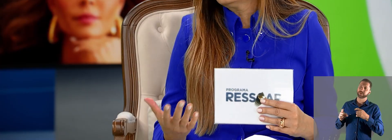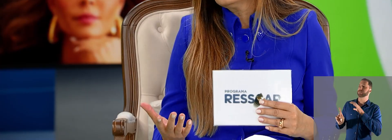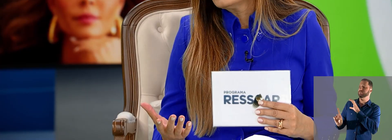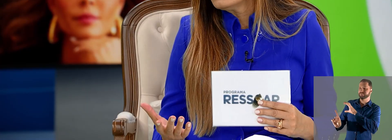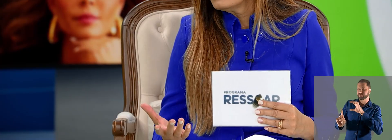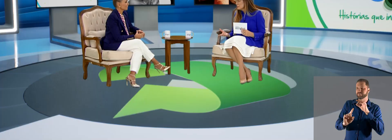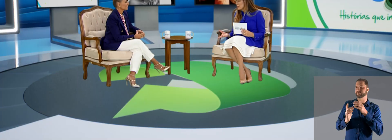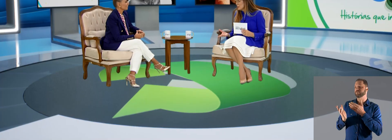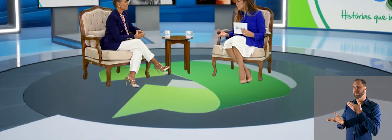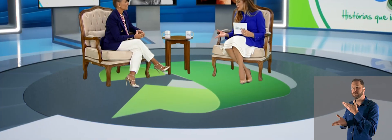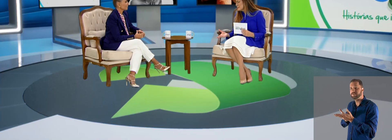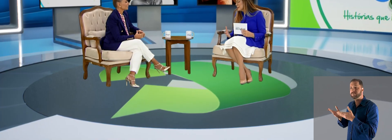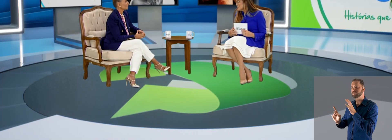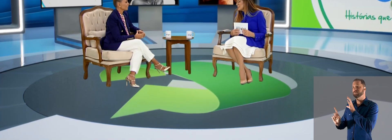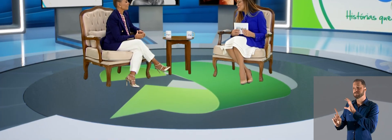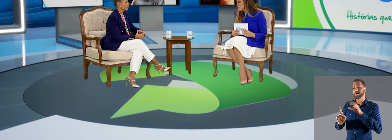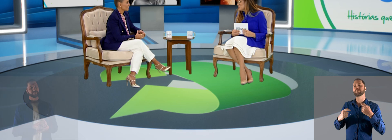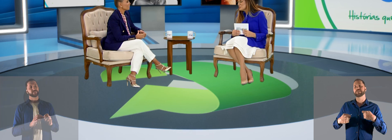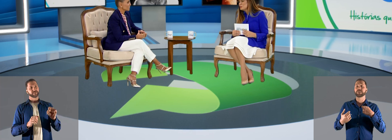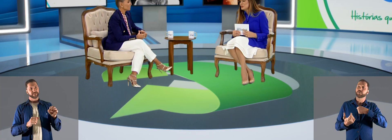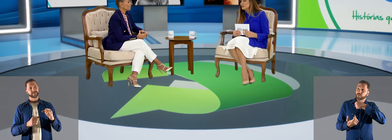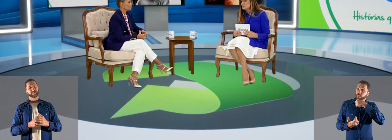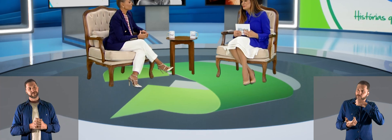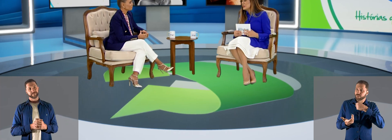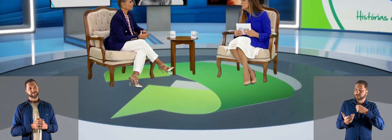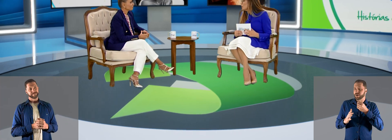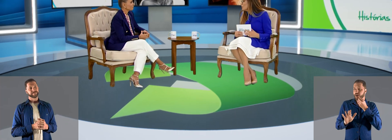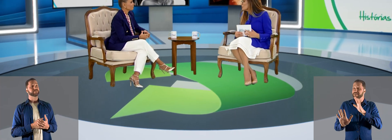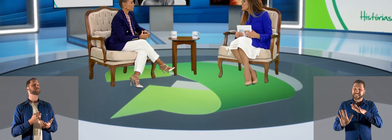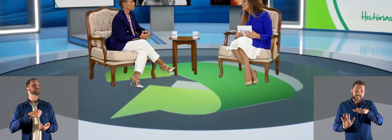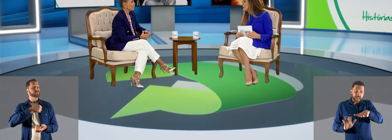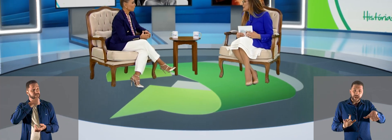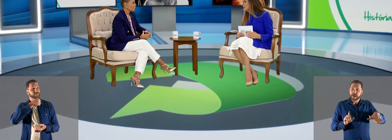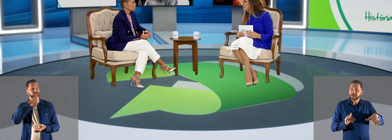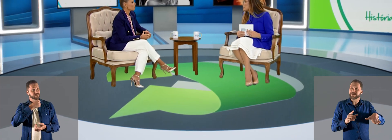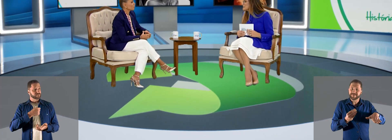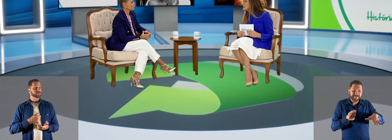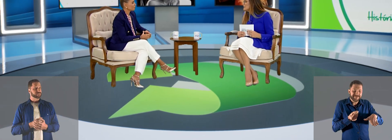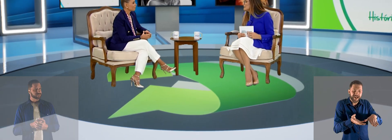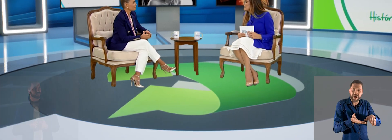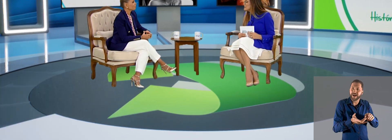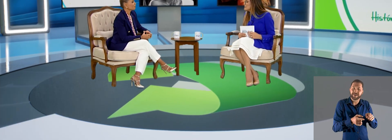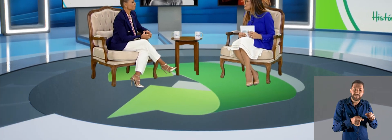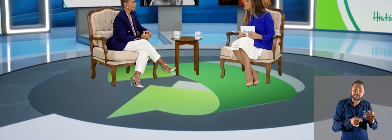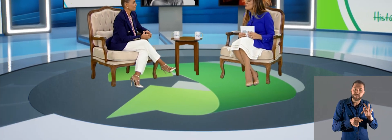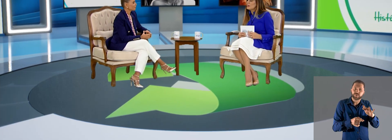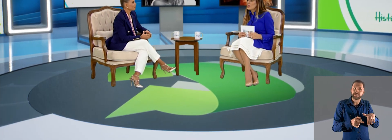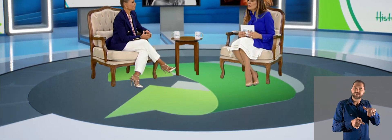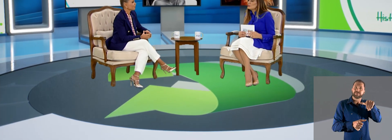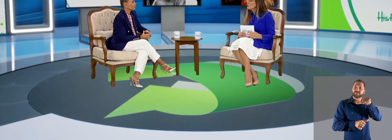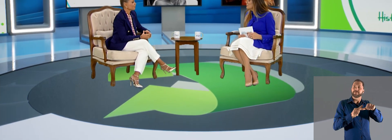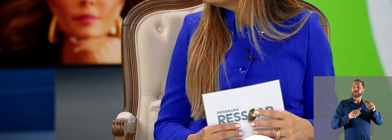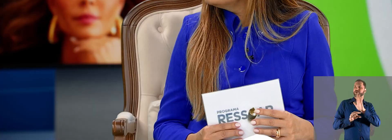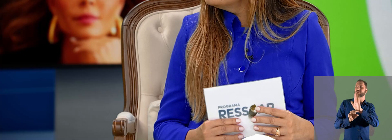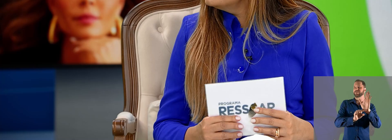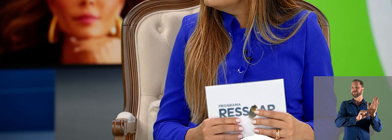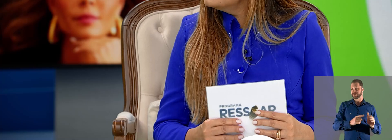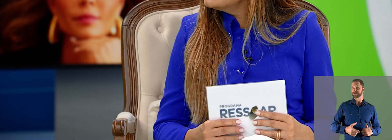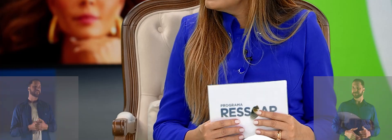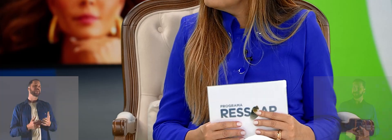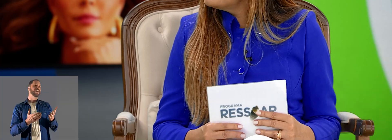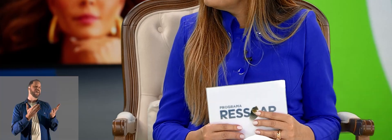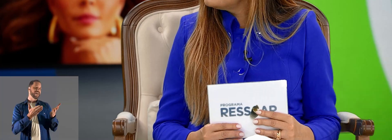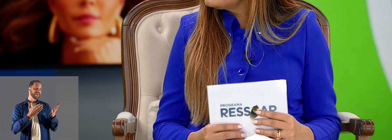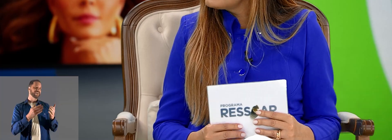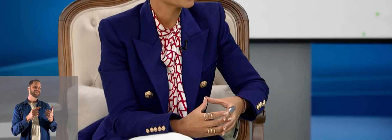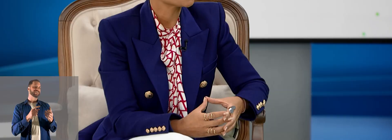nos adolescentes que também precisam muito idosos mas crianças é você falar estou investindo no